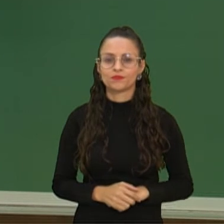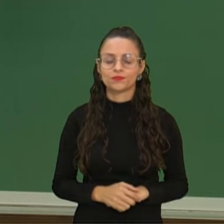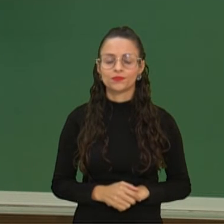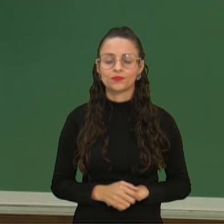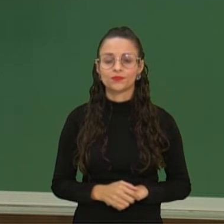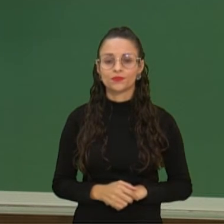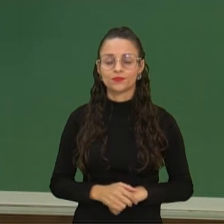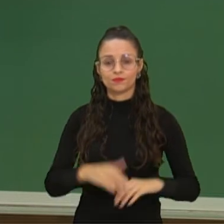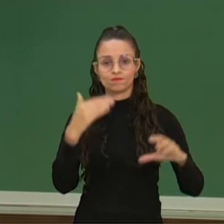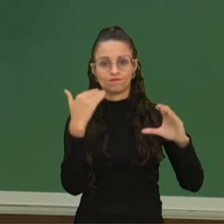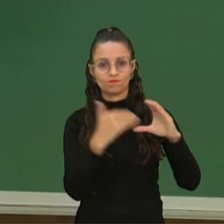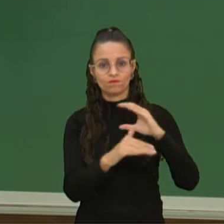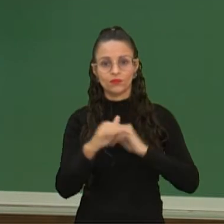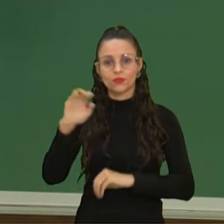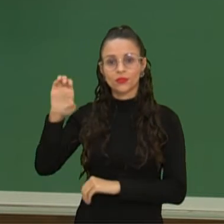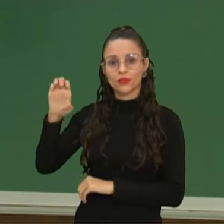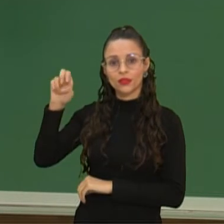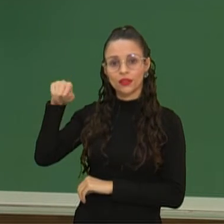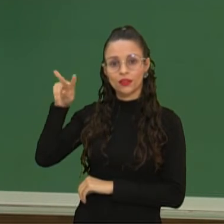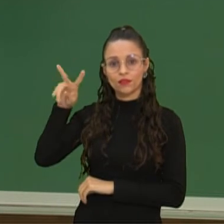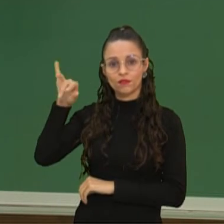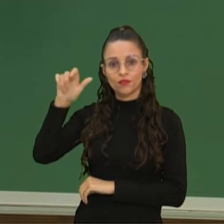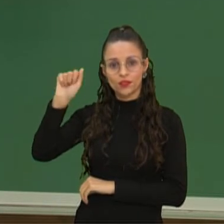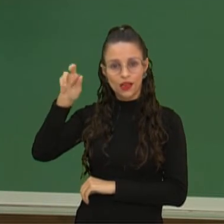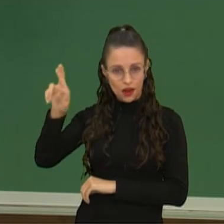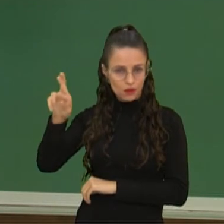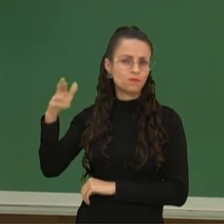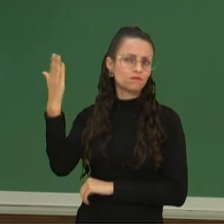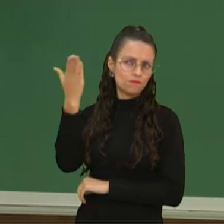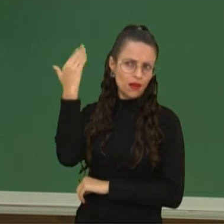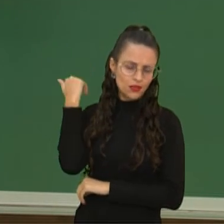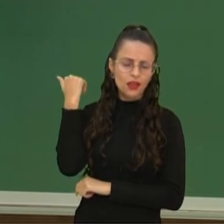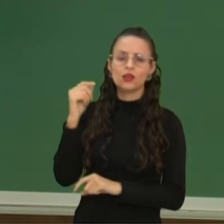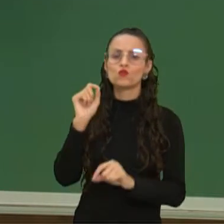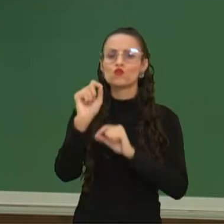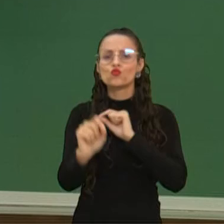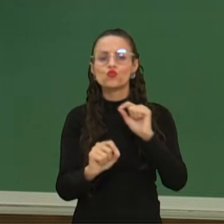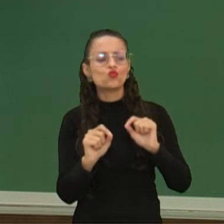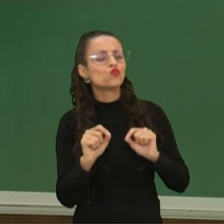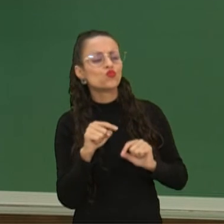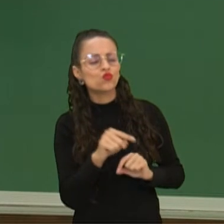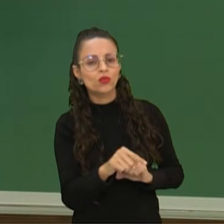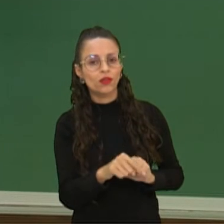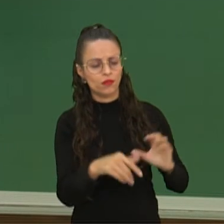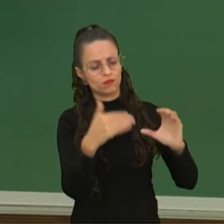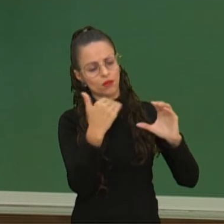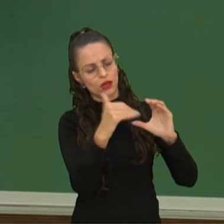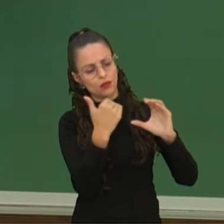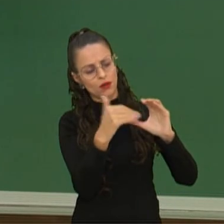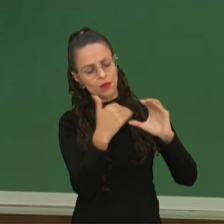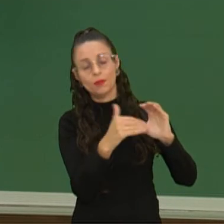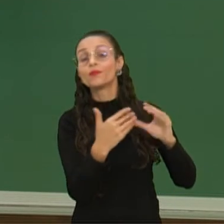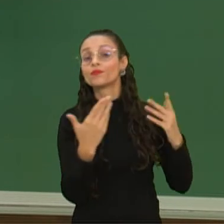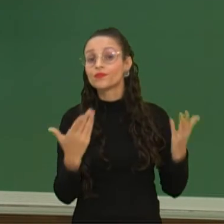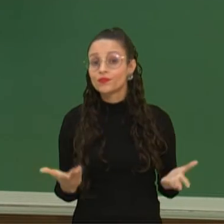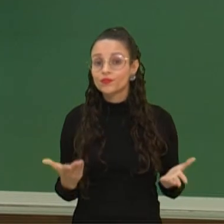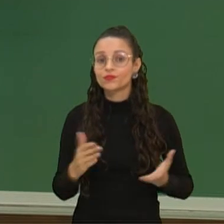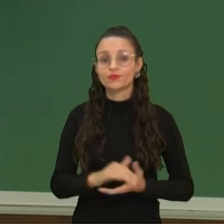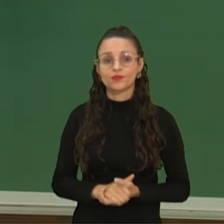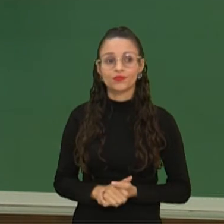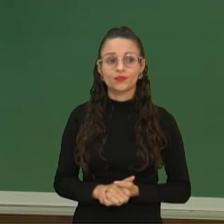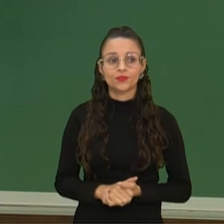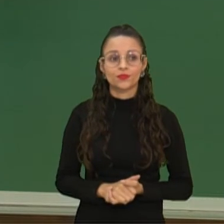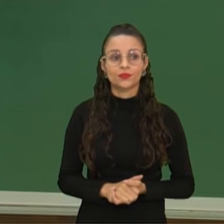enviar, que está no passado. Se você envia, envia alguma coisa. Enviou o quê? muitos e-mails. Então, lots of